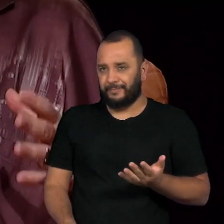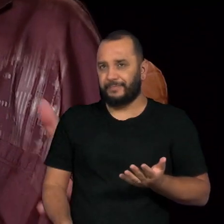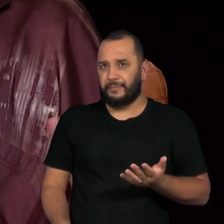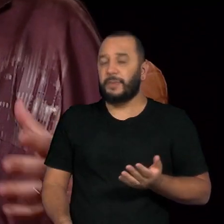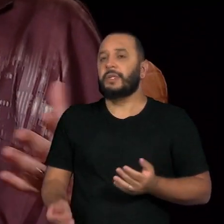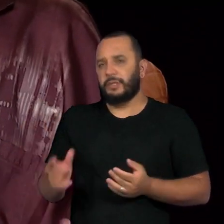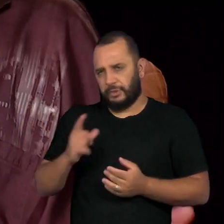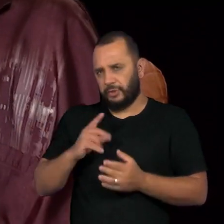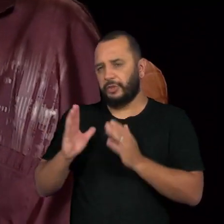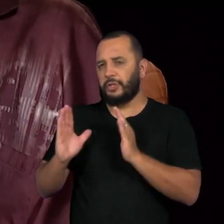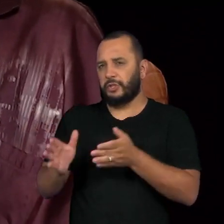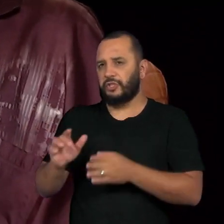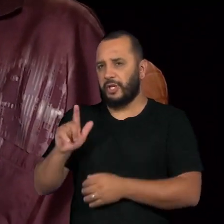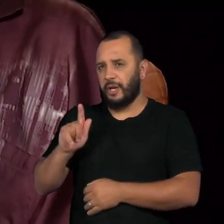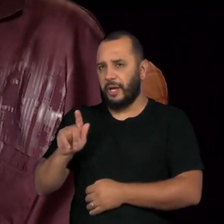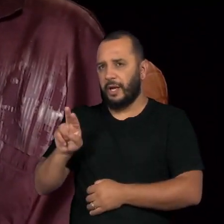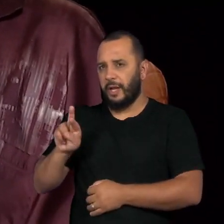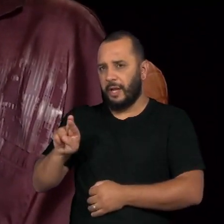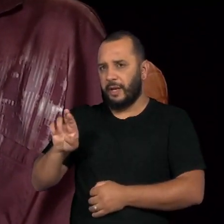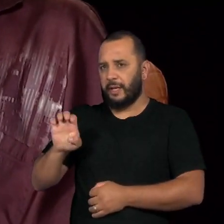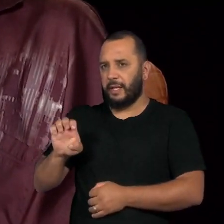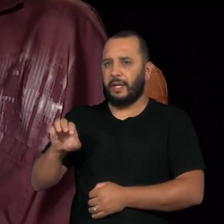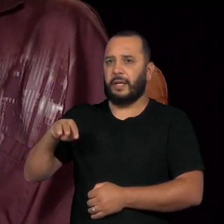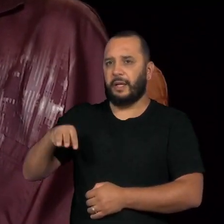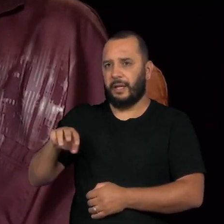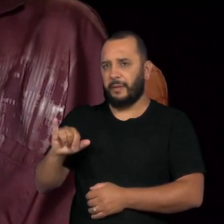os grêmios e o DCE na USP,